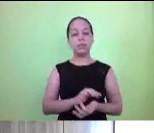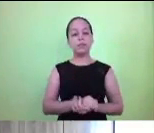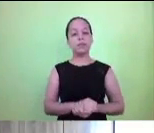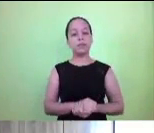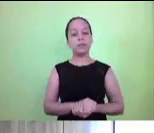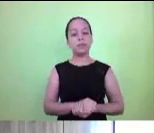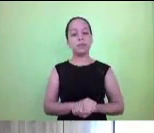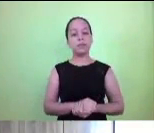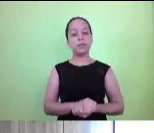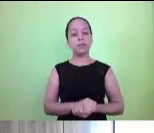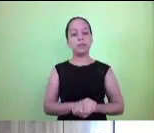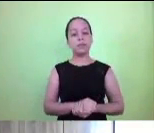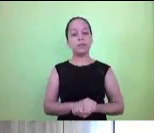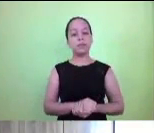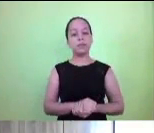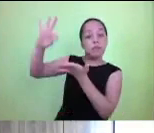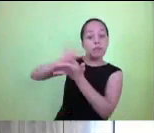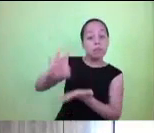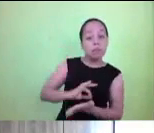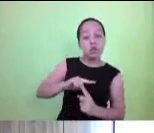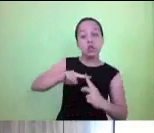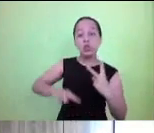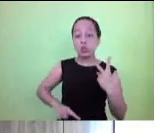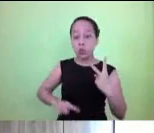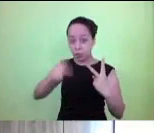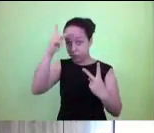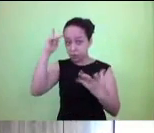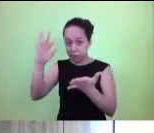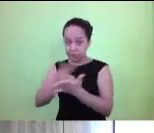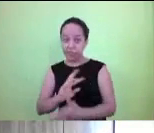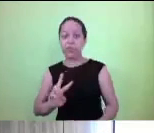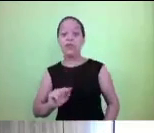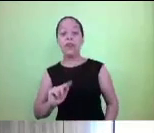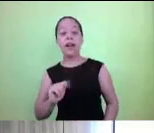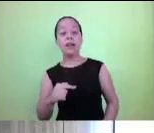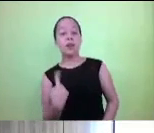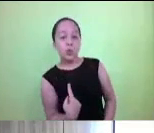Número de inscritos: 2, número de vagas: 1.